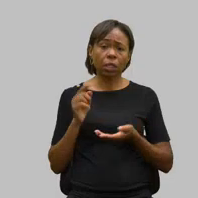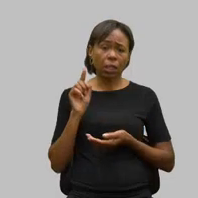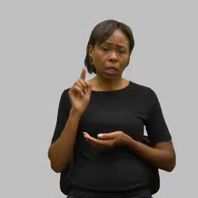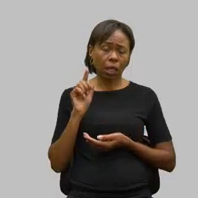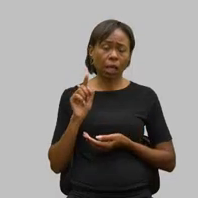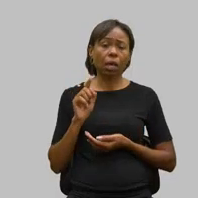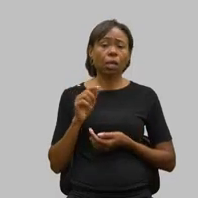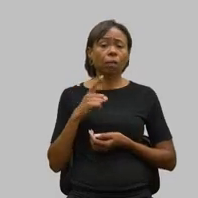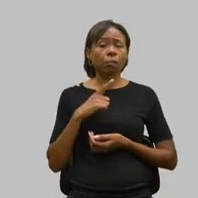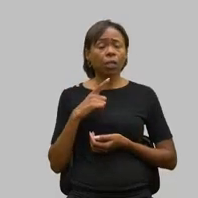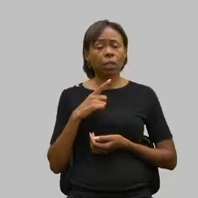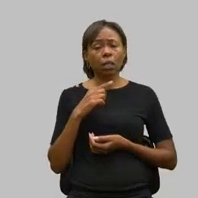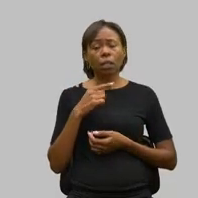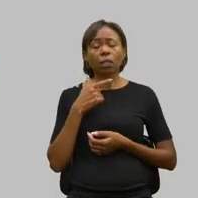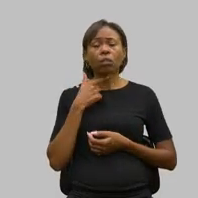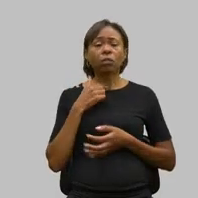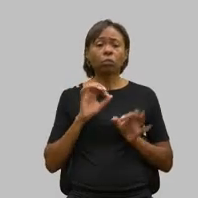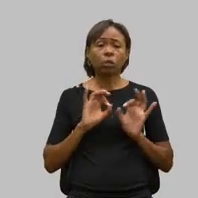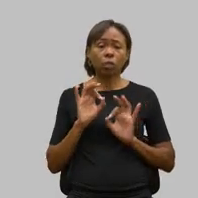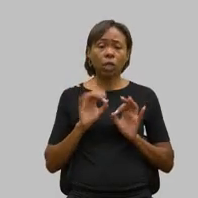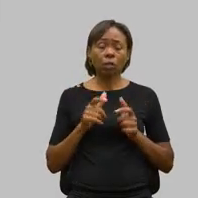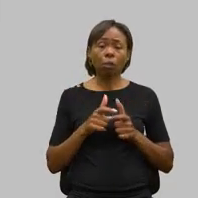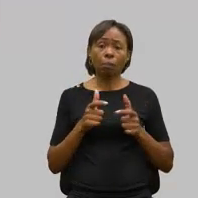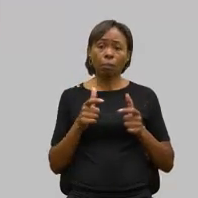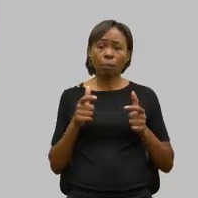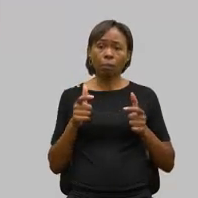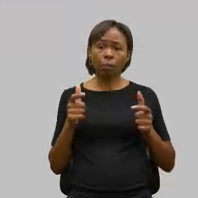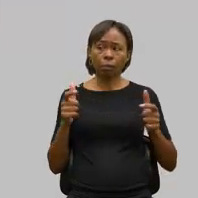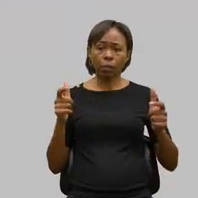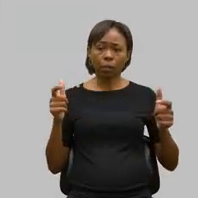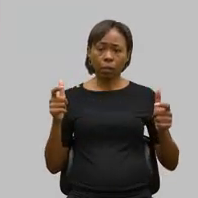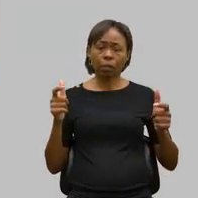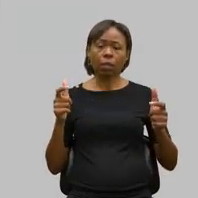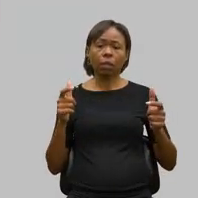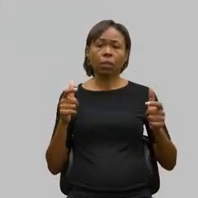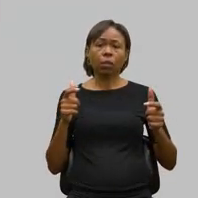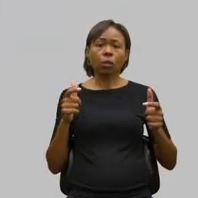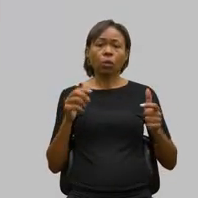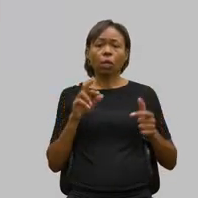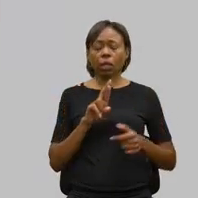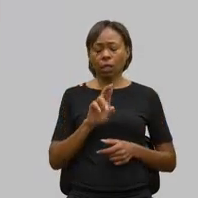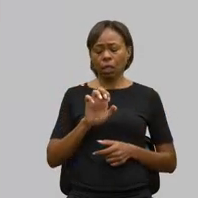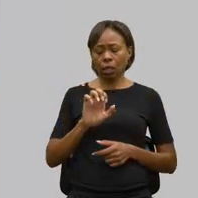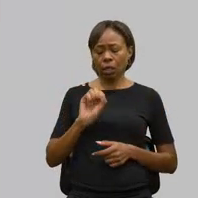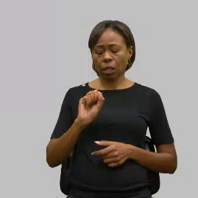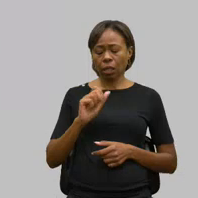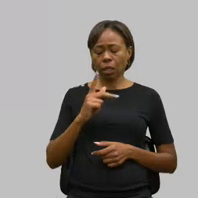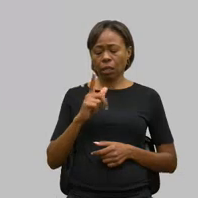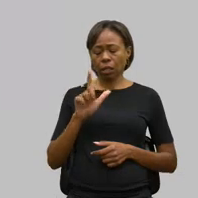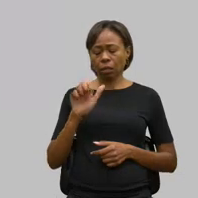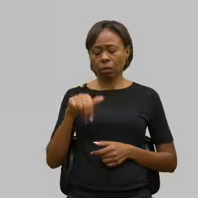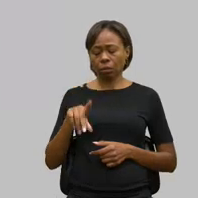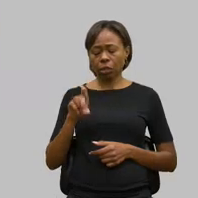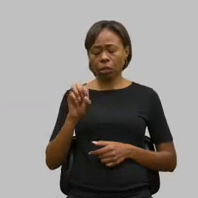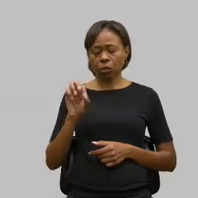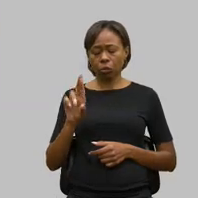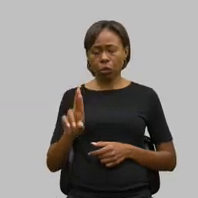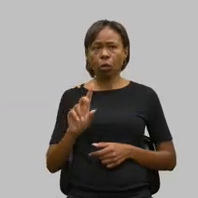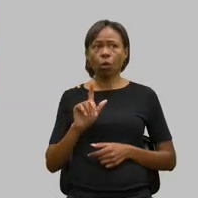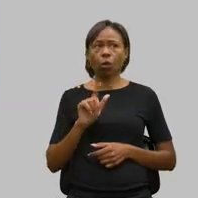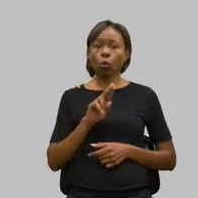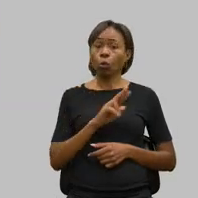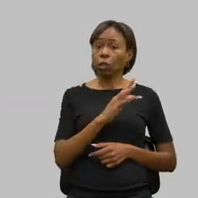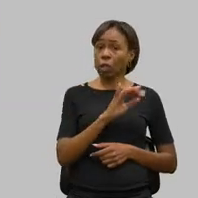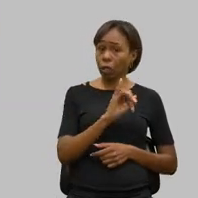ali planos, como, por exemplo, da ampliação do Hospital de Resplendor, a conclusão da UTI. Nós temos planos de levar